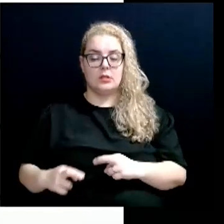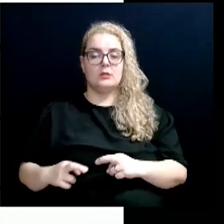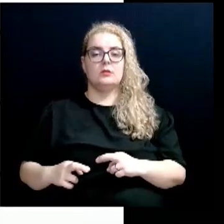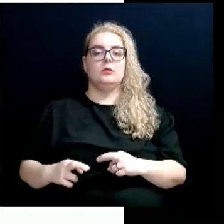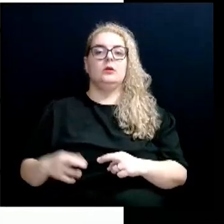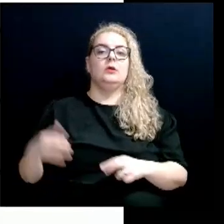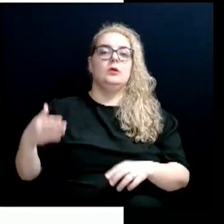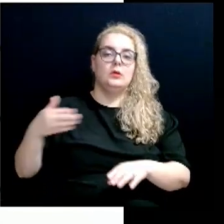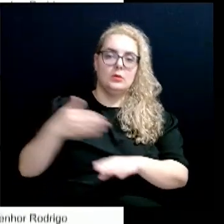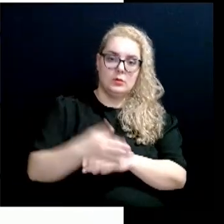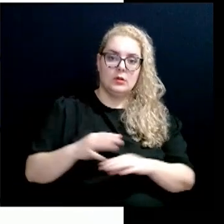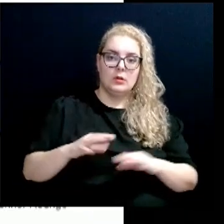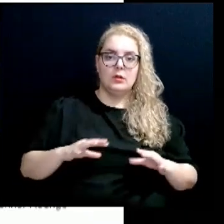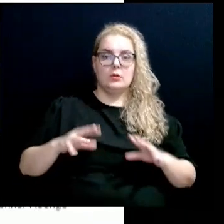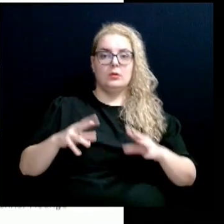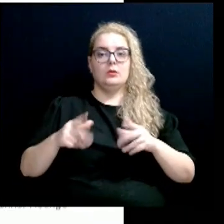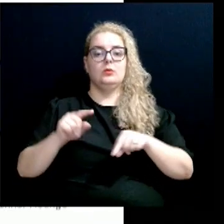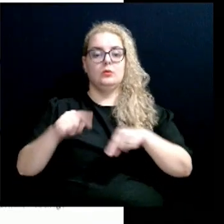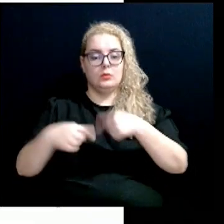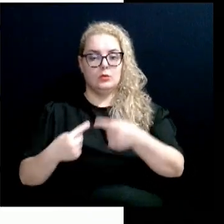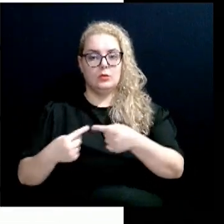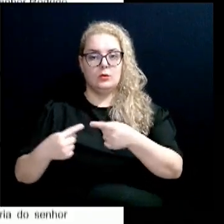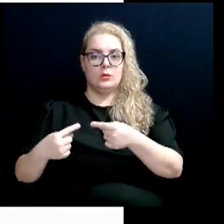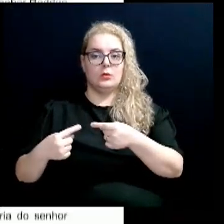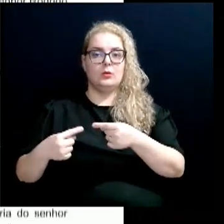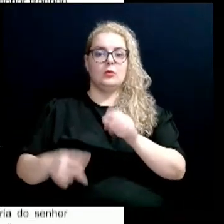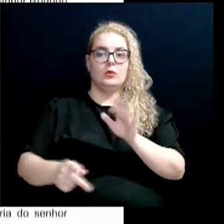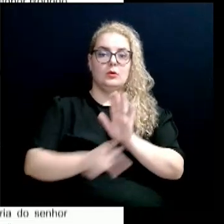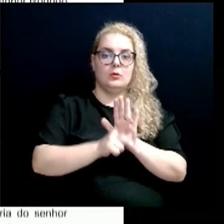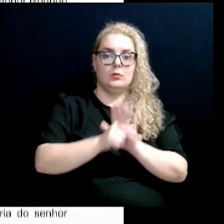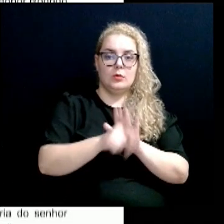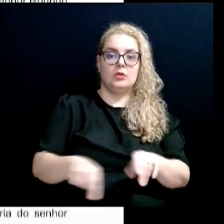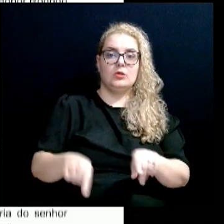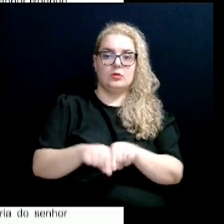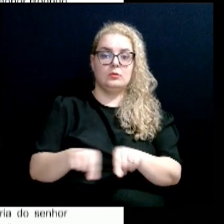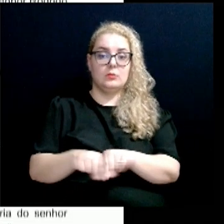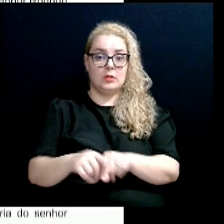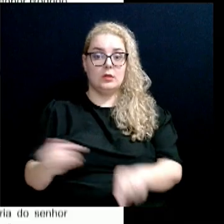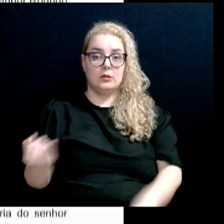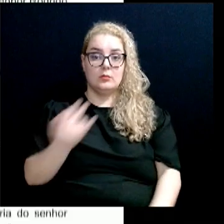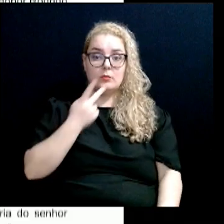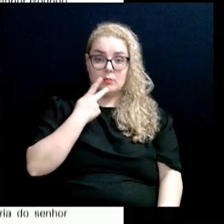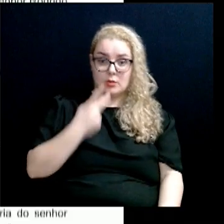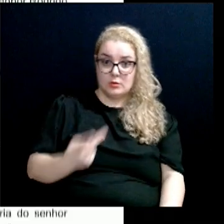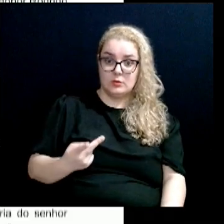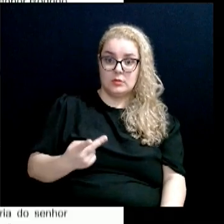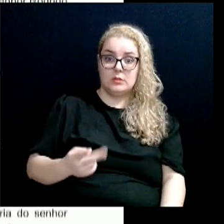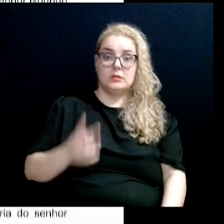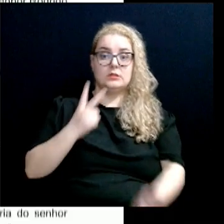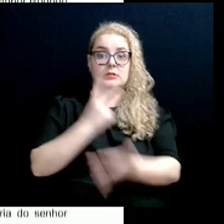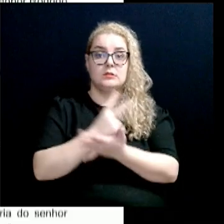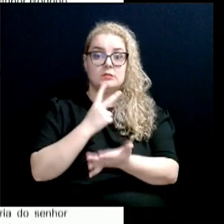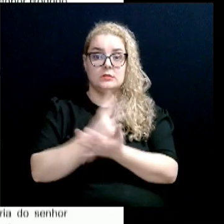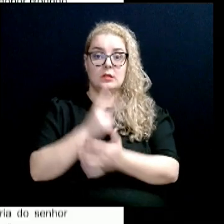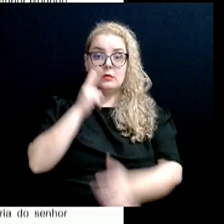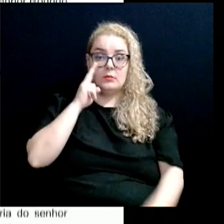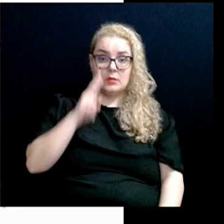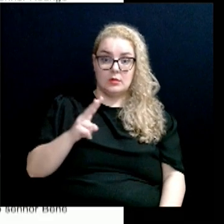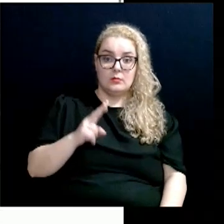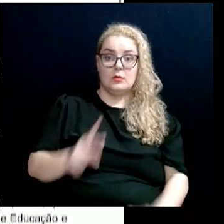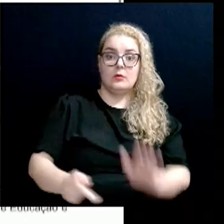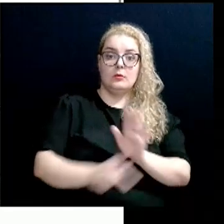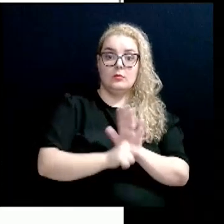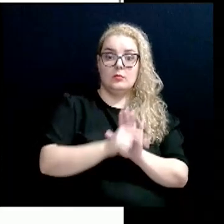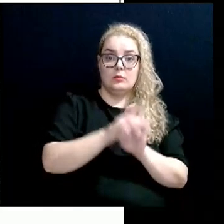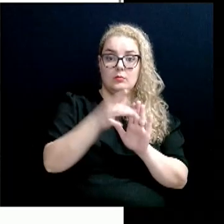todos os outros projetos. Inclusive, é importante salientar que toda vez que você vê um projeto na pauta, você tem